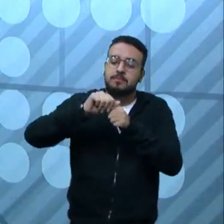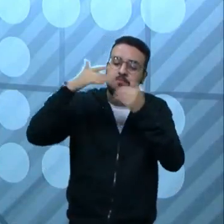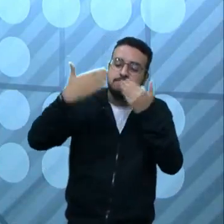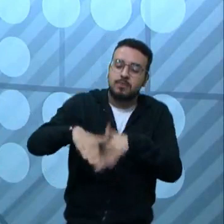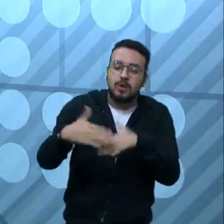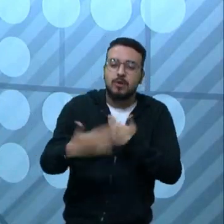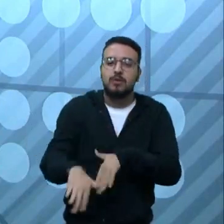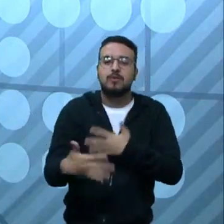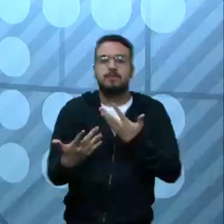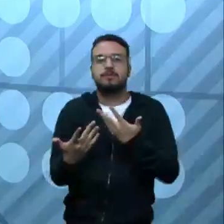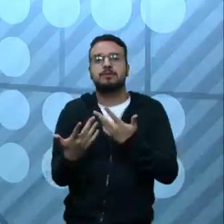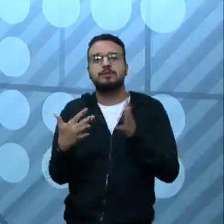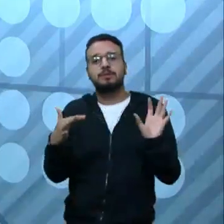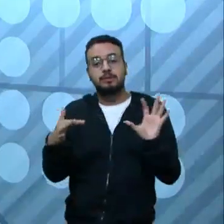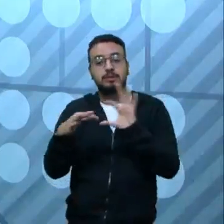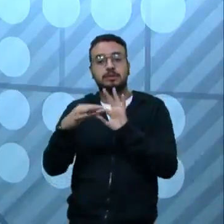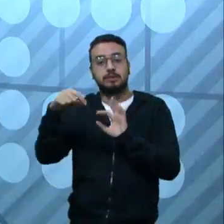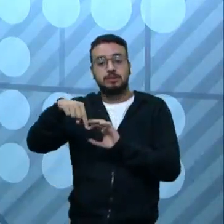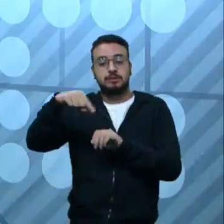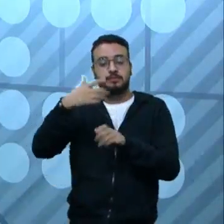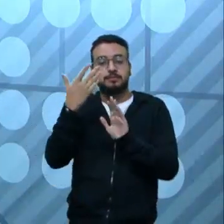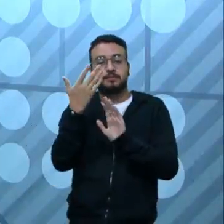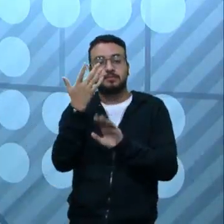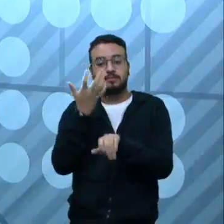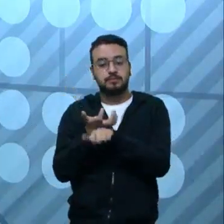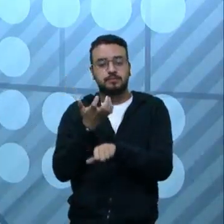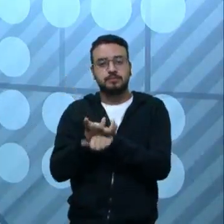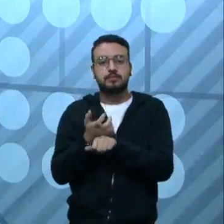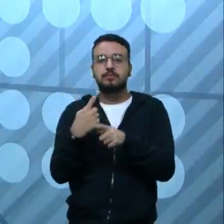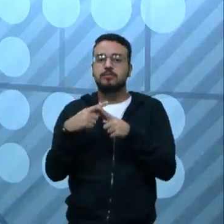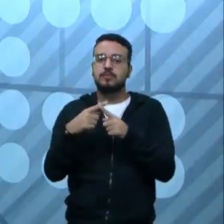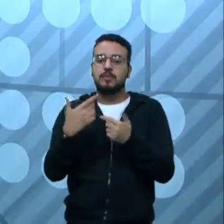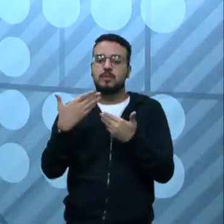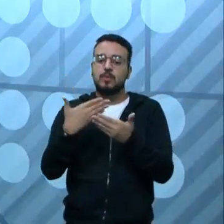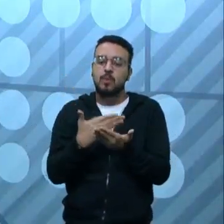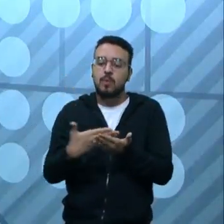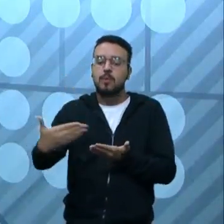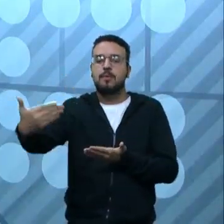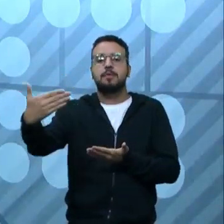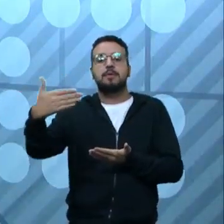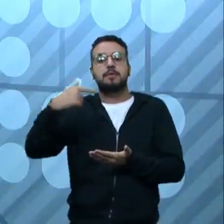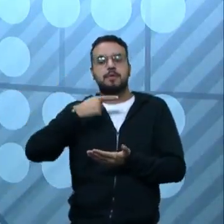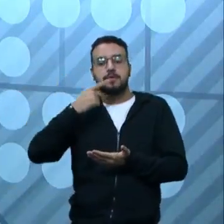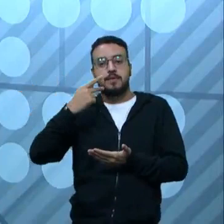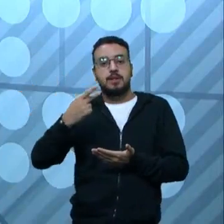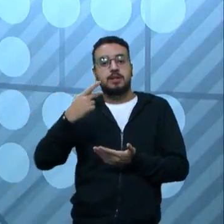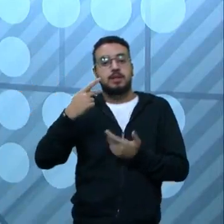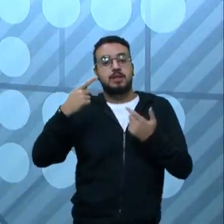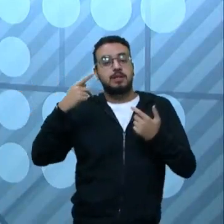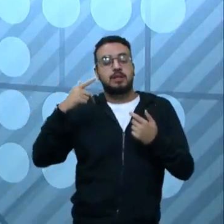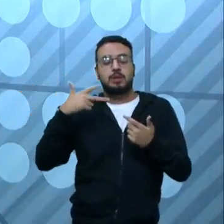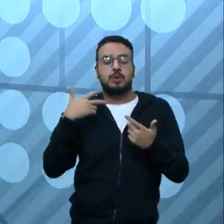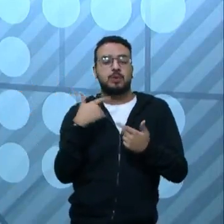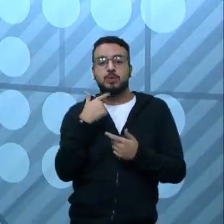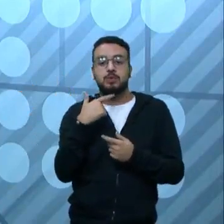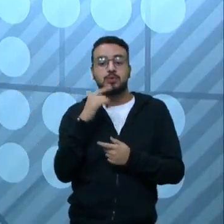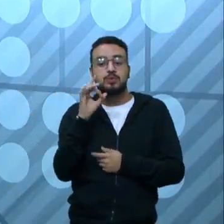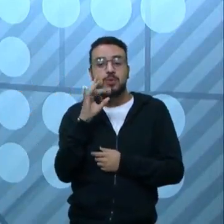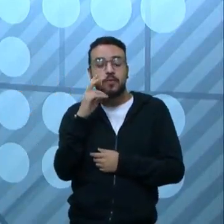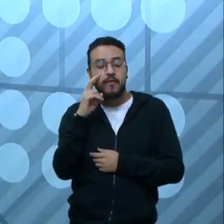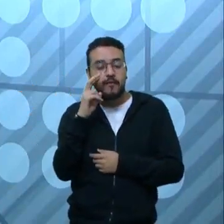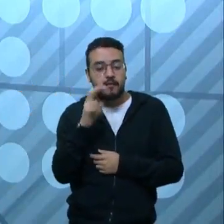provas relacionadas a essa disciplina, é que desde o início eu tenho falado para você que não basta apenas assistir